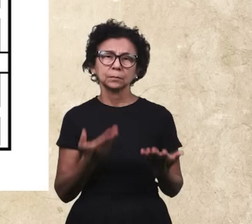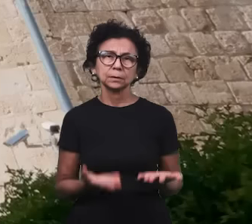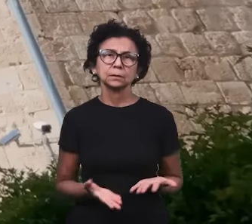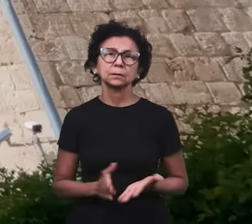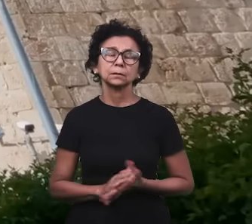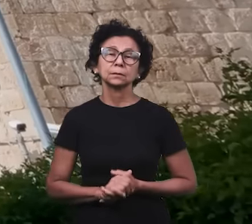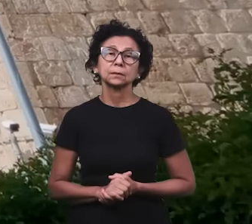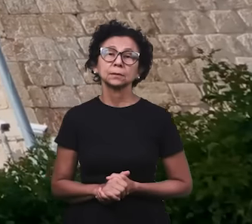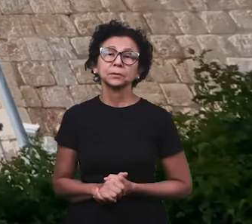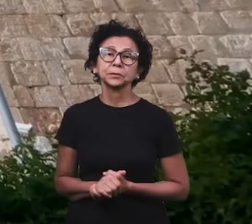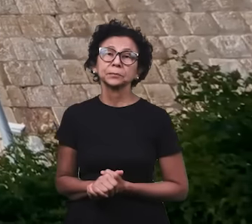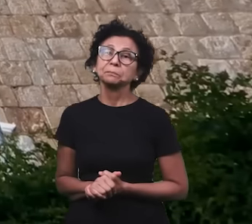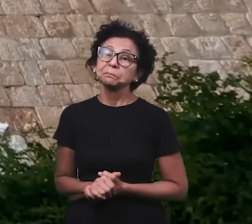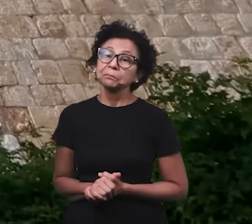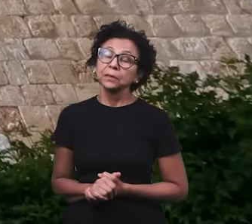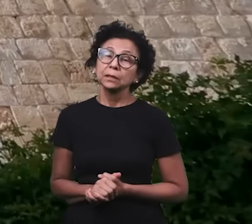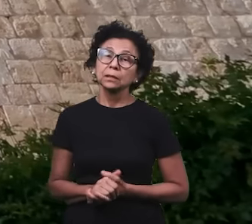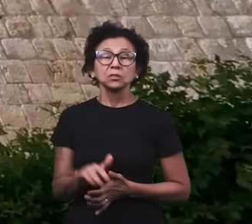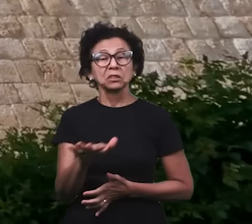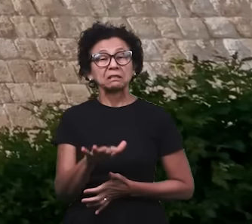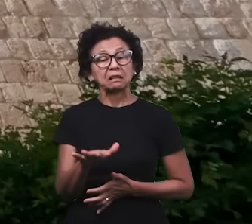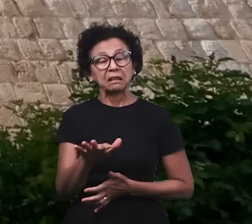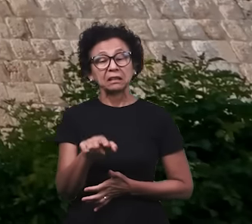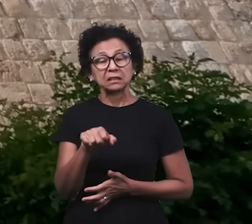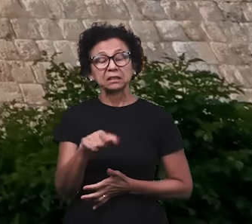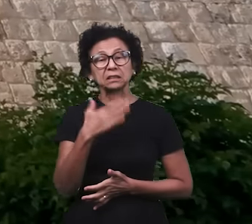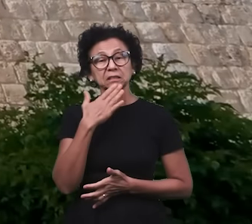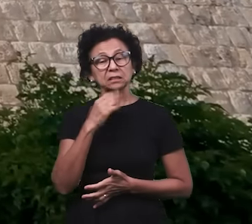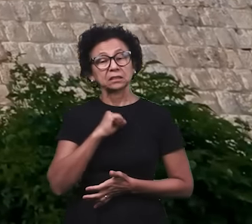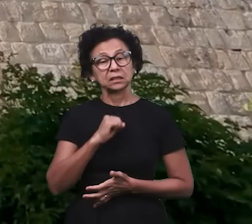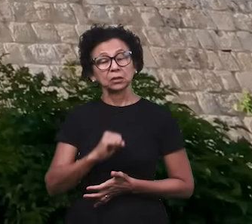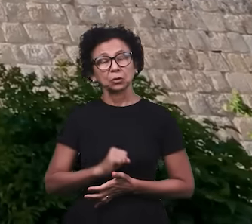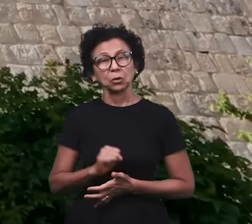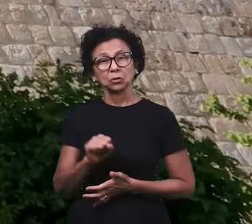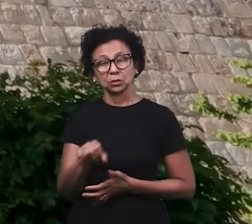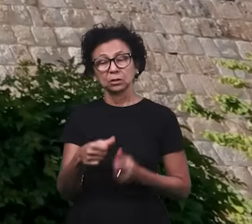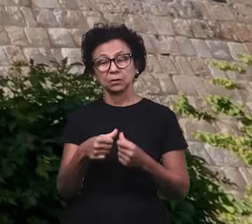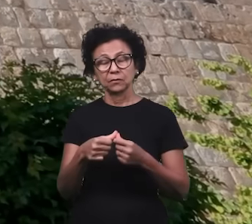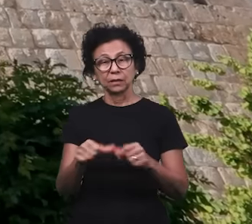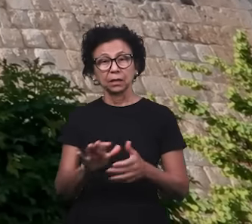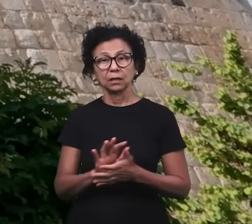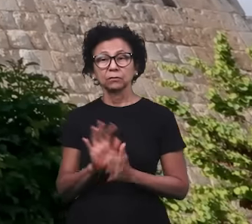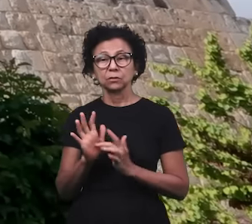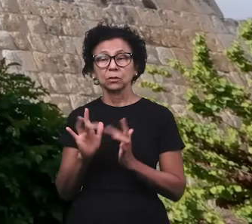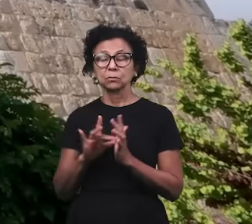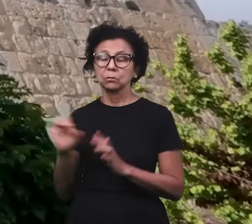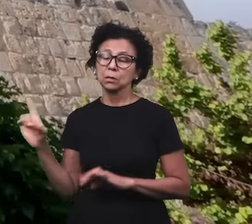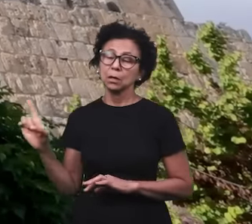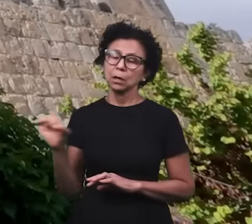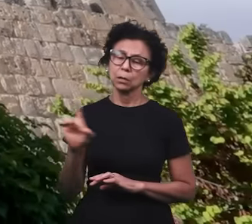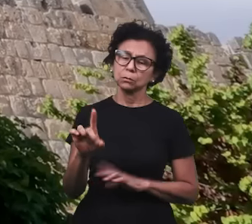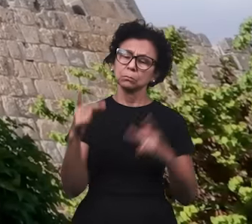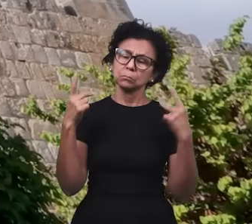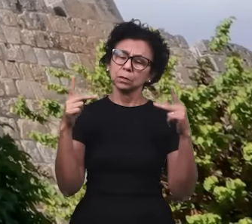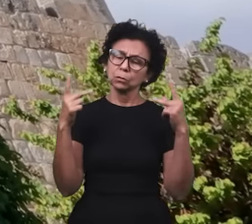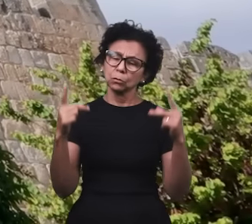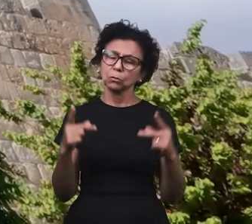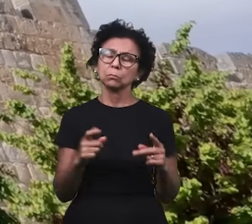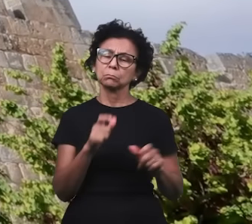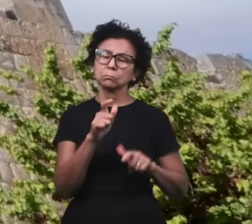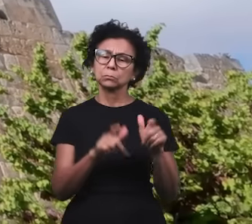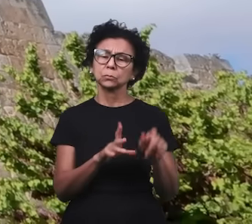no pátio dos sacerdotes que Jesus, com 12 anos, pregava aos doutores. Se nós formos lá em